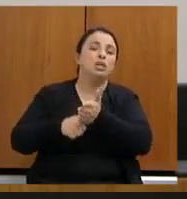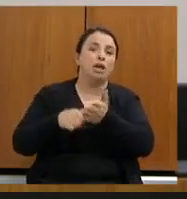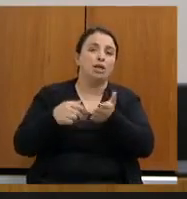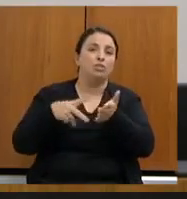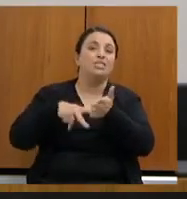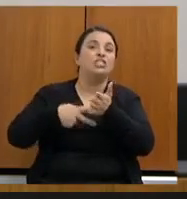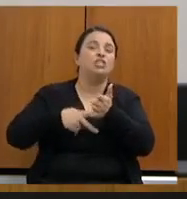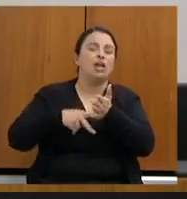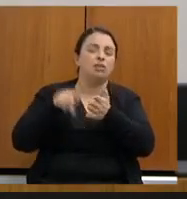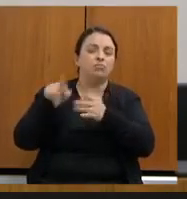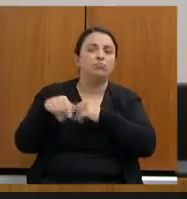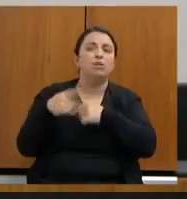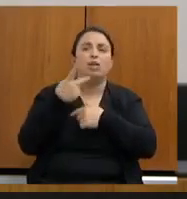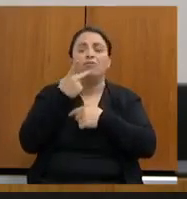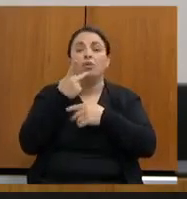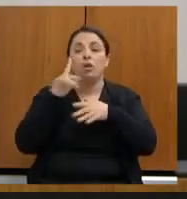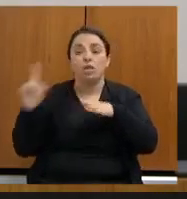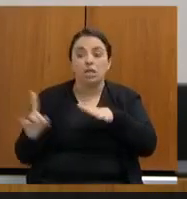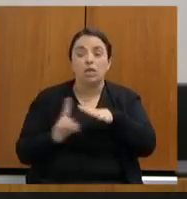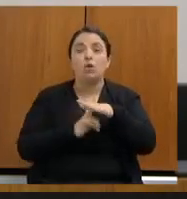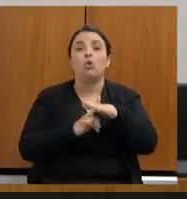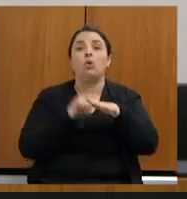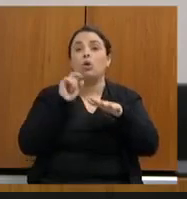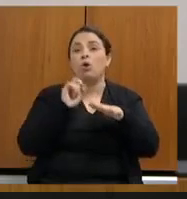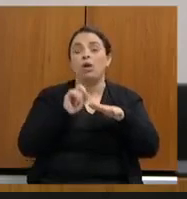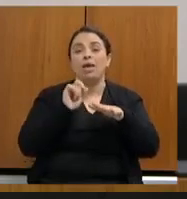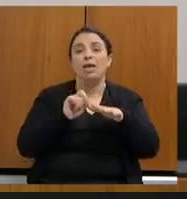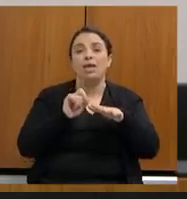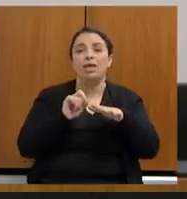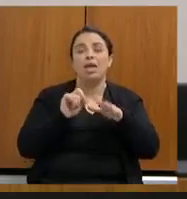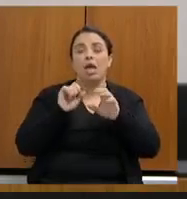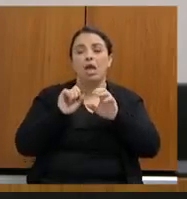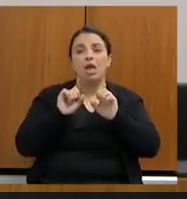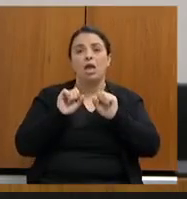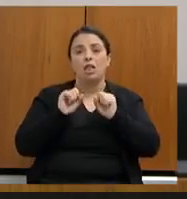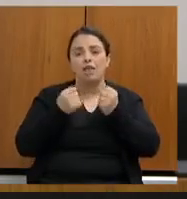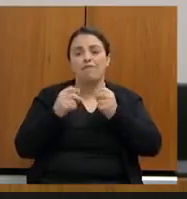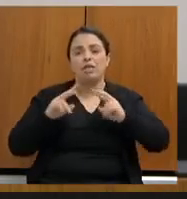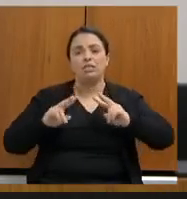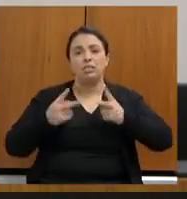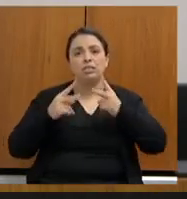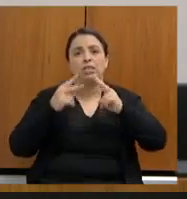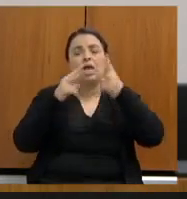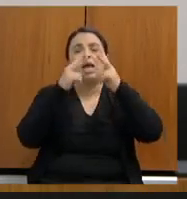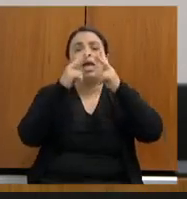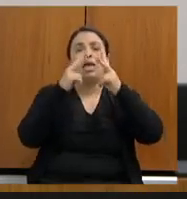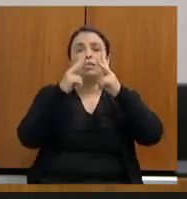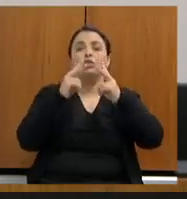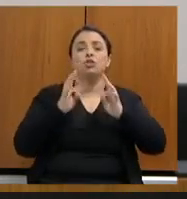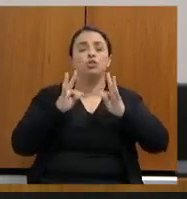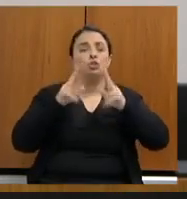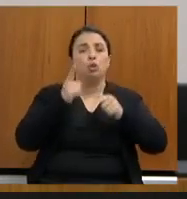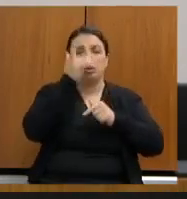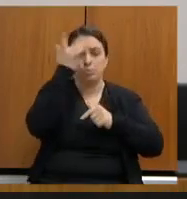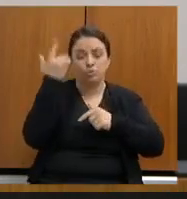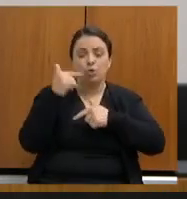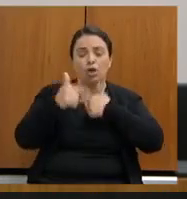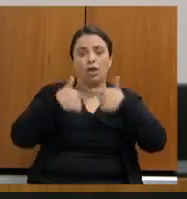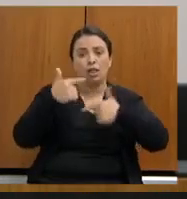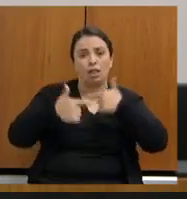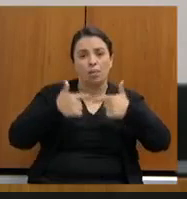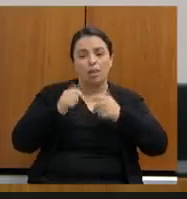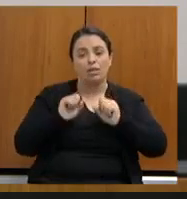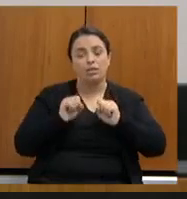assistentes auxiliares análise defesa nalização que trata do reajuste dos demais carreiras da Segurança Pública eu quero alertar o secretário